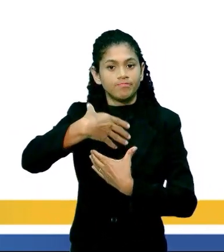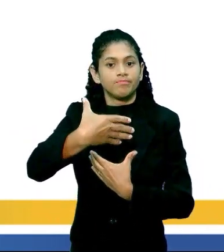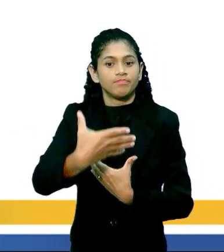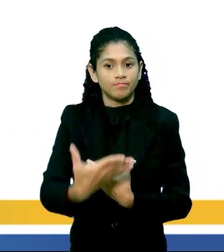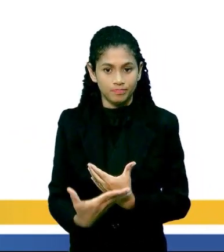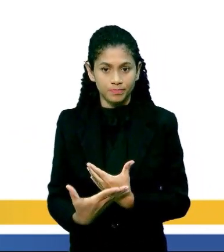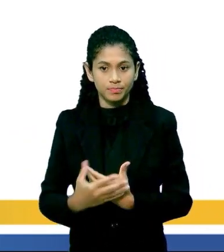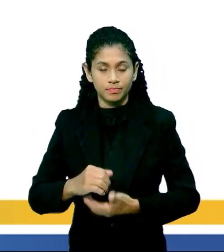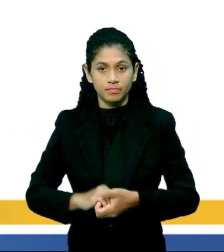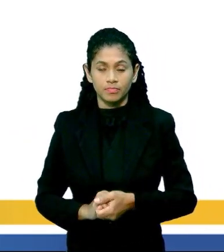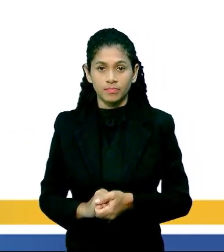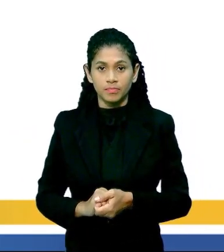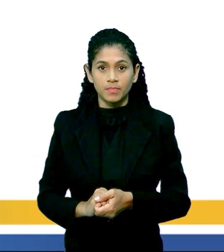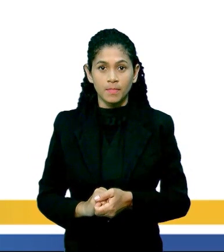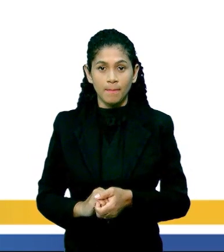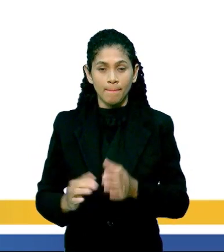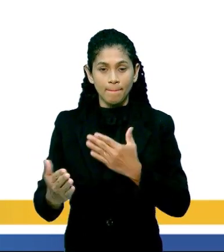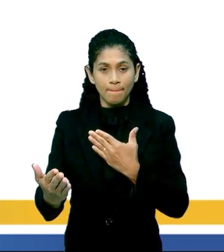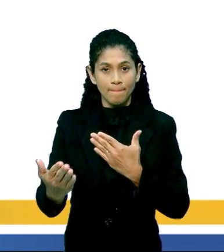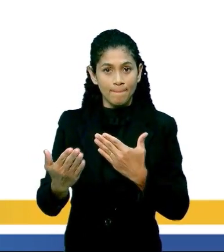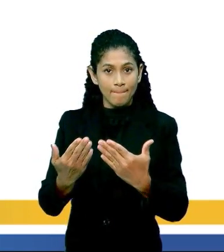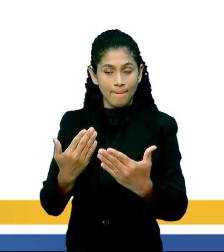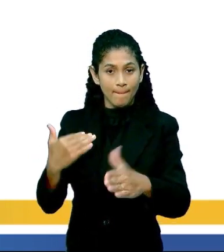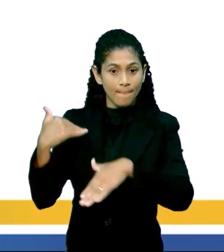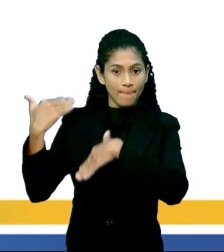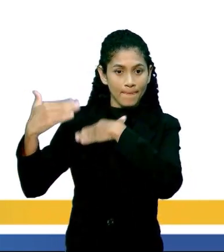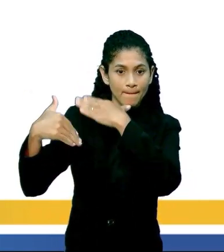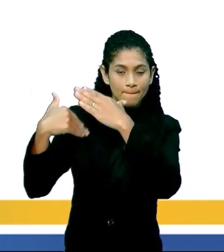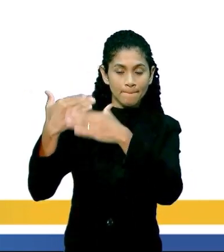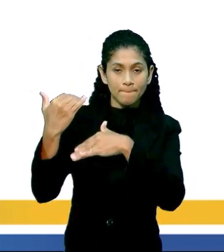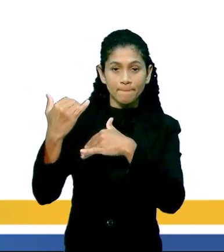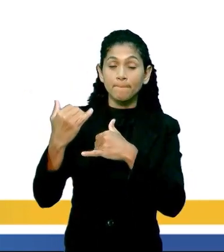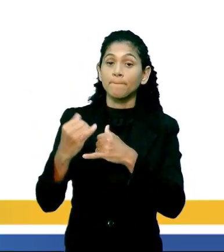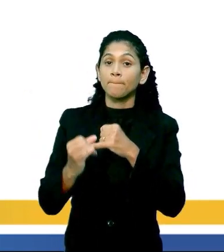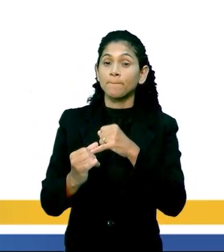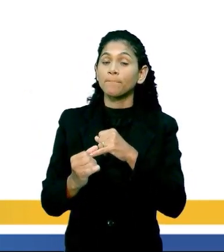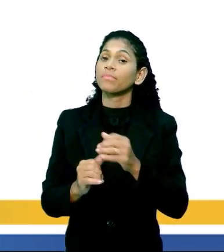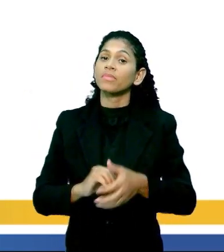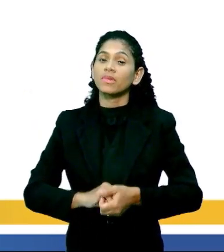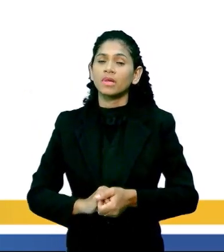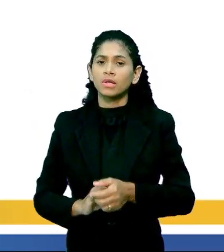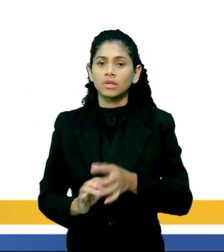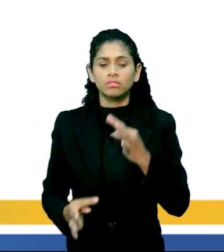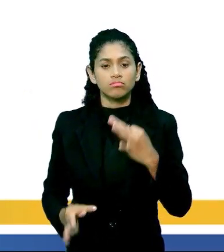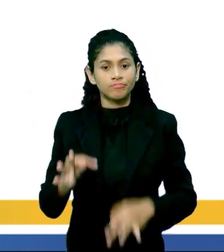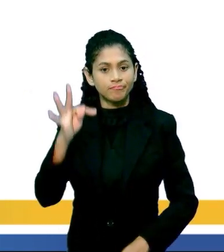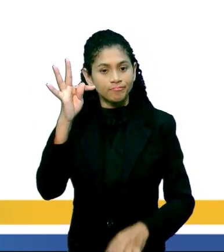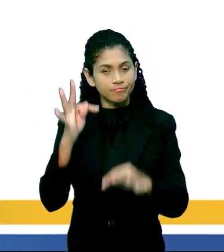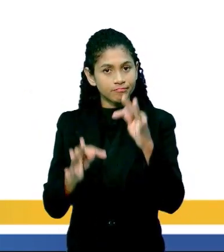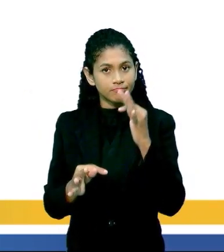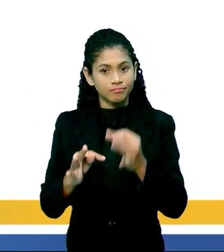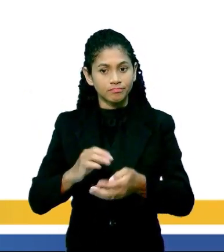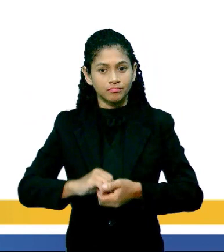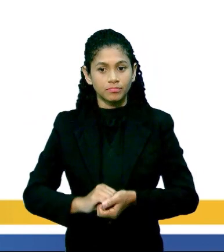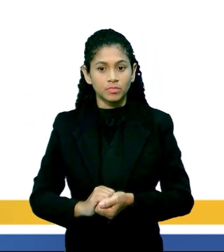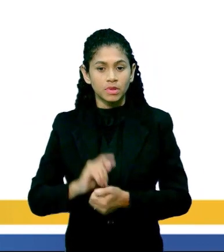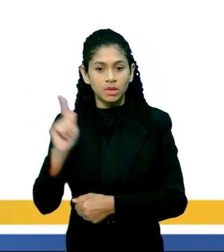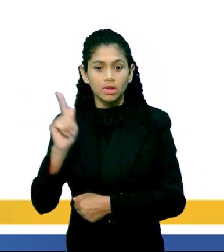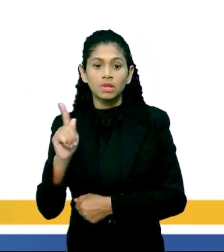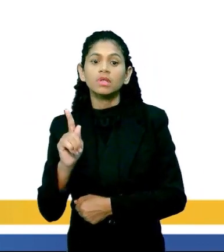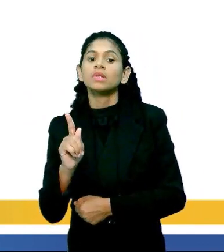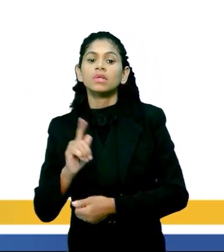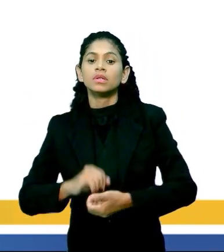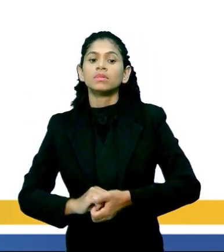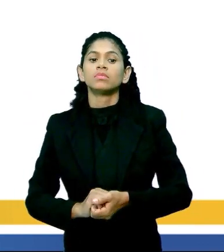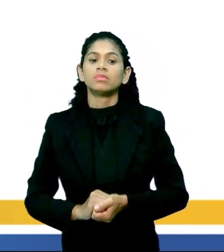do progresso que informatizou a indústria gráfica, a Lira Nordestina de Juazeiro do Norte